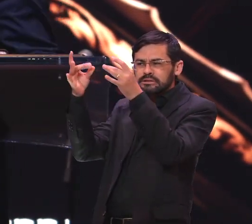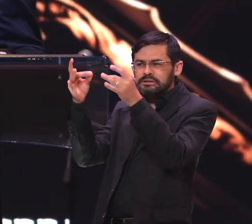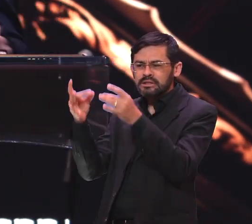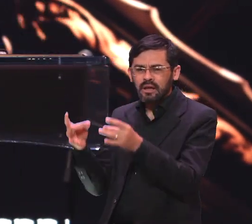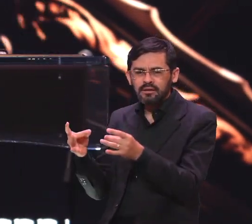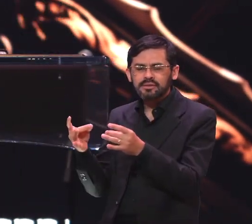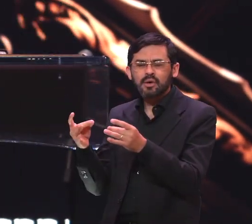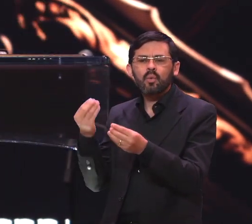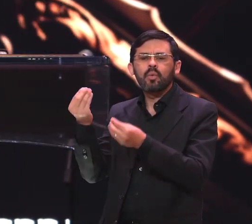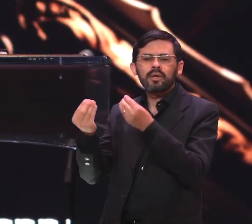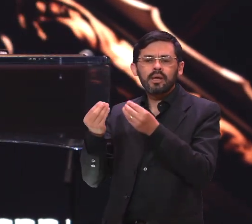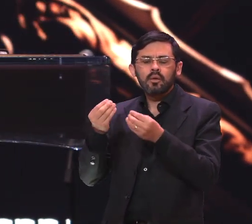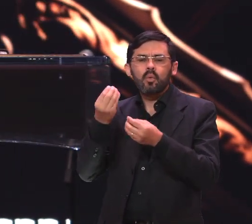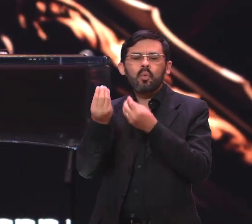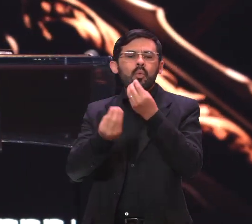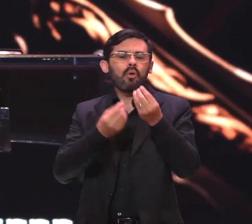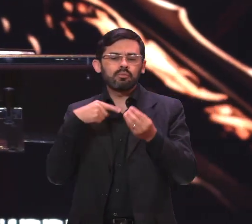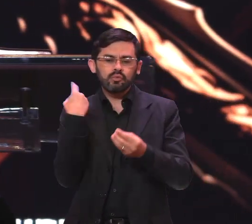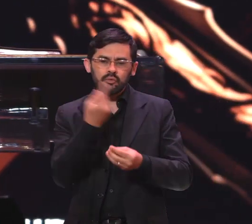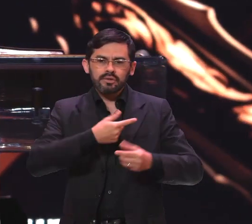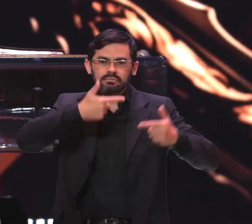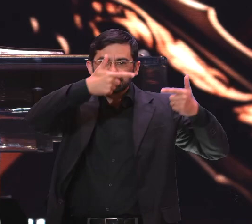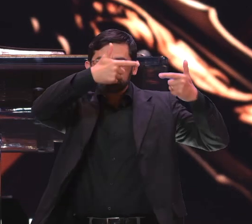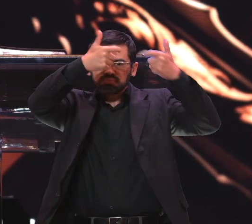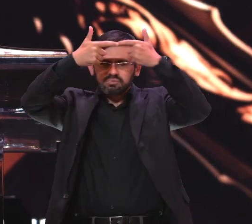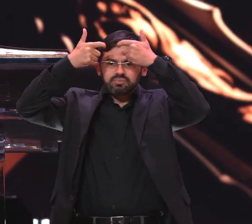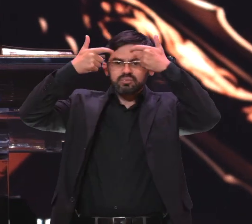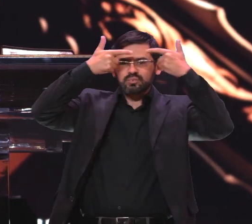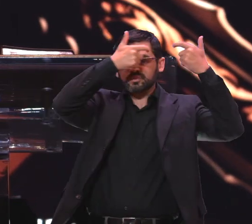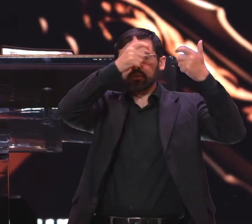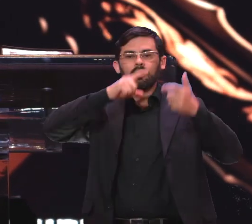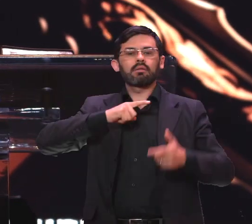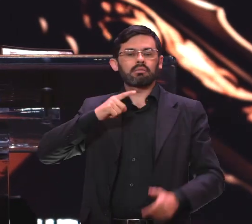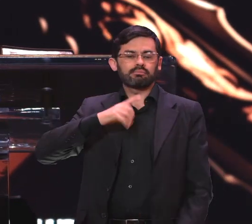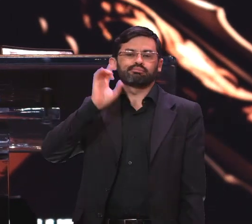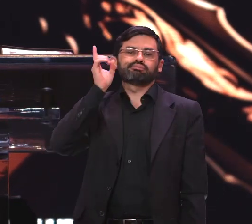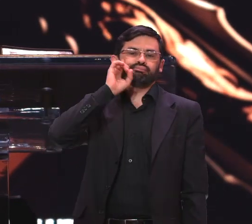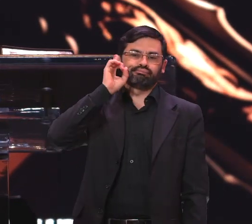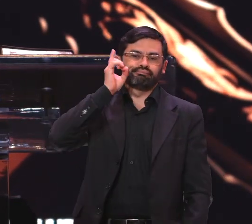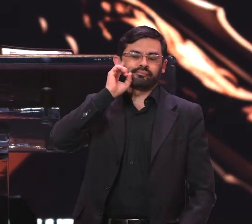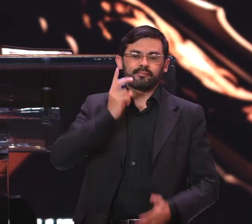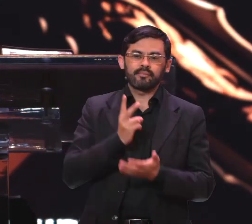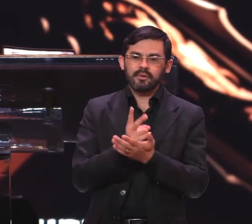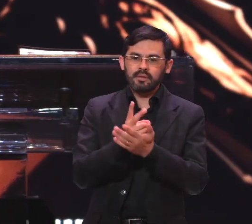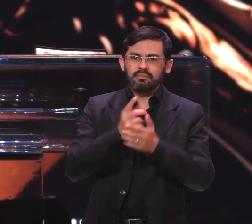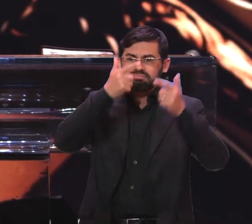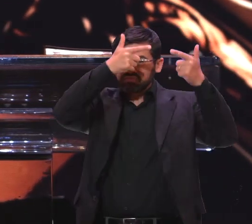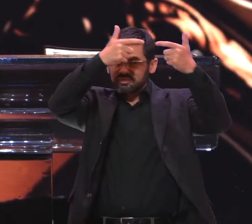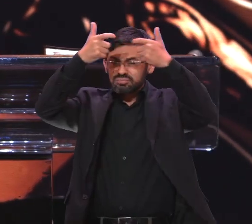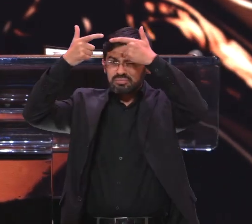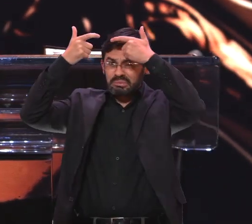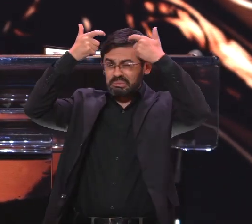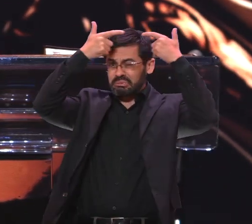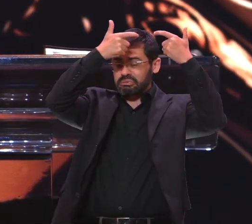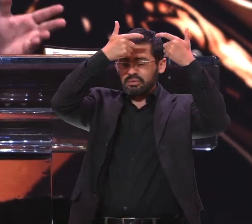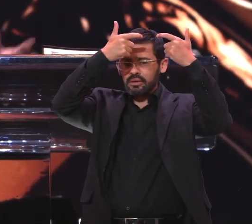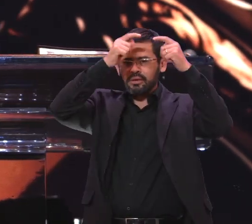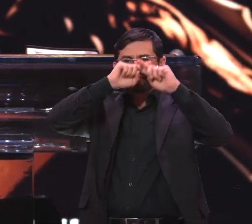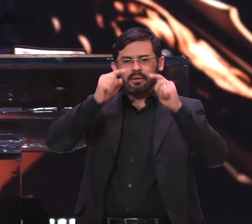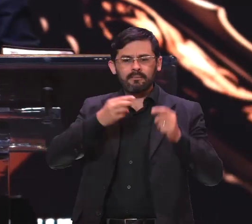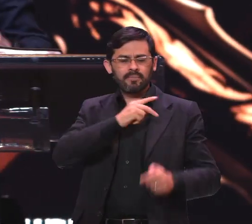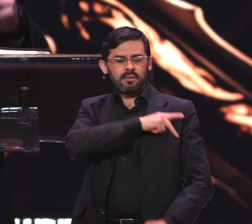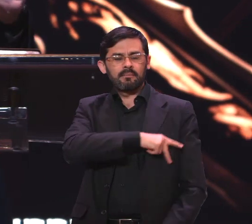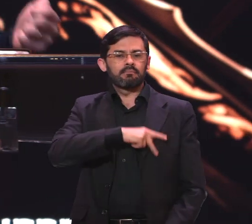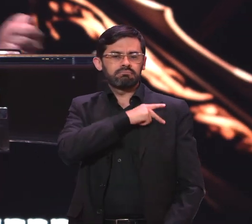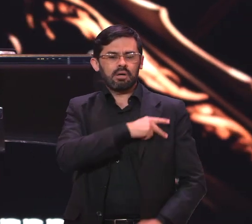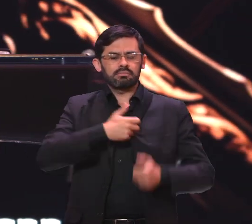respeito da nossa guerra, desta guerra invisível que enfrentamos todos os dias, a batalha espiritual. E ele vai nos